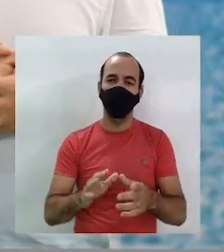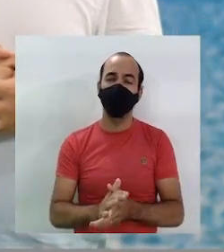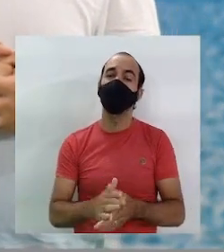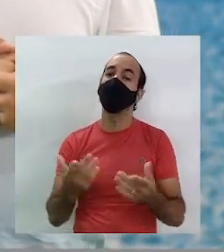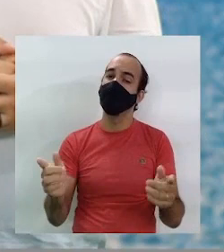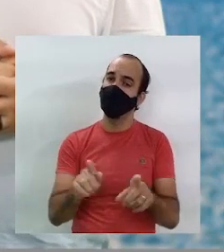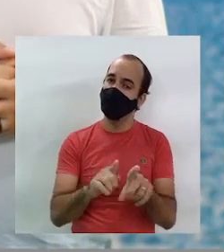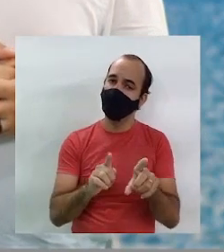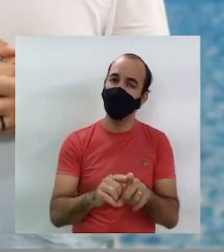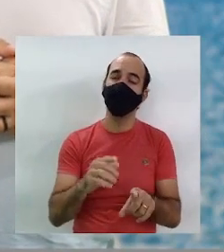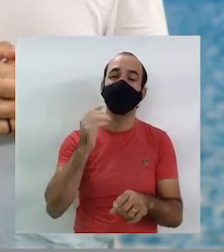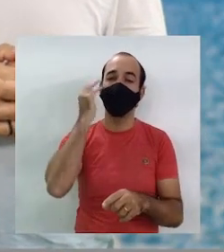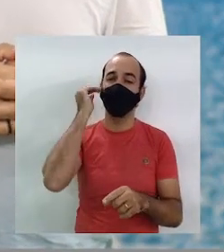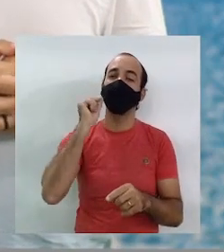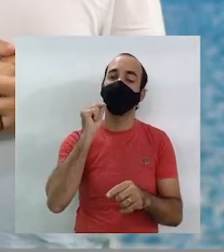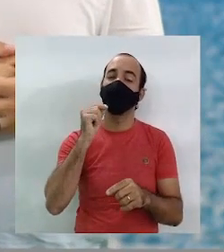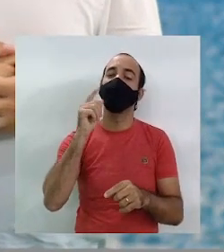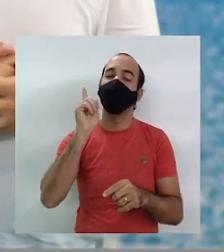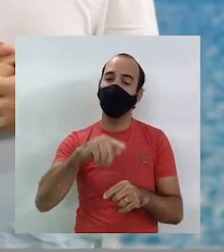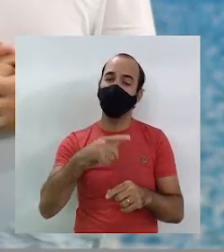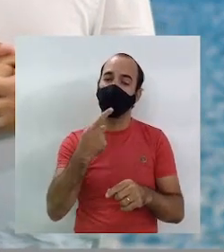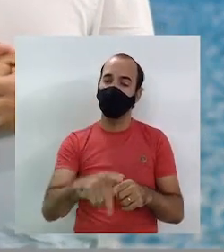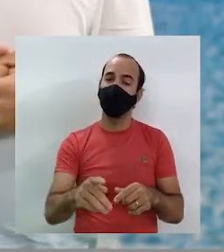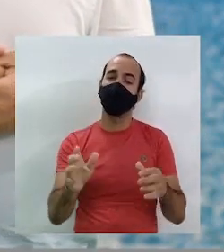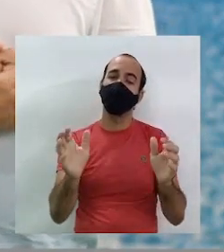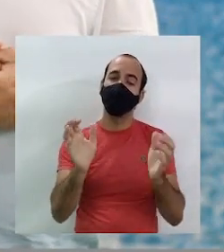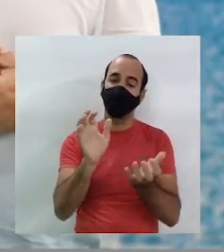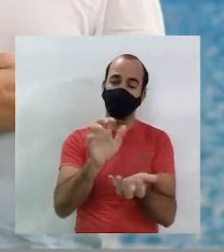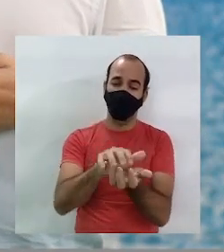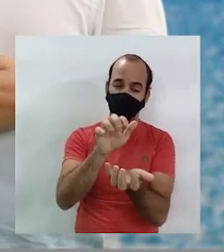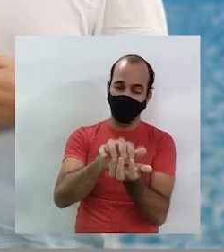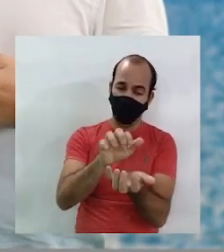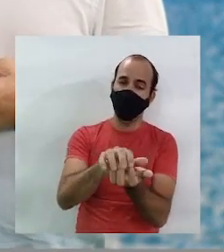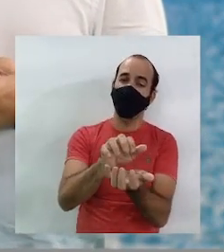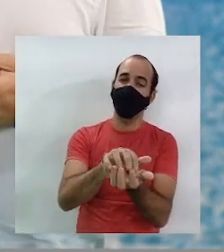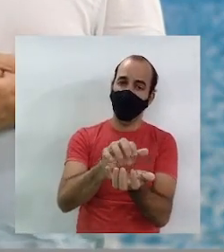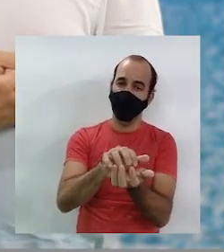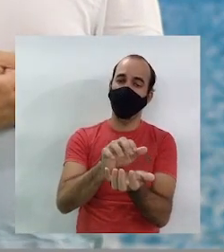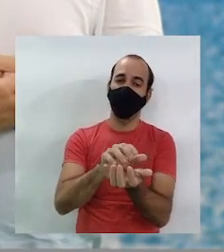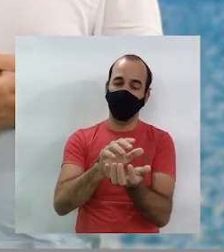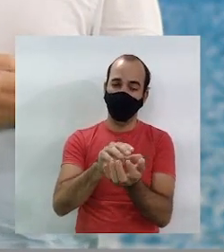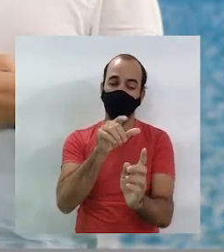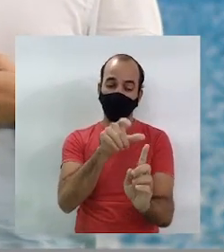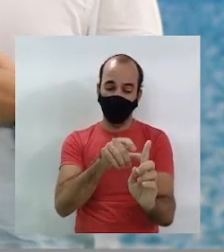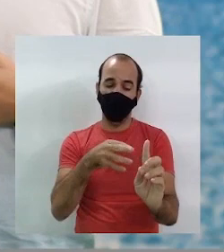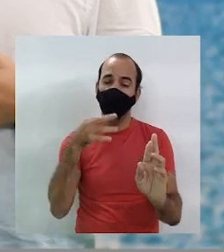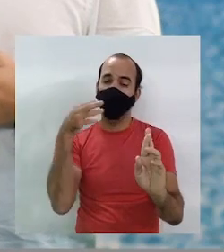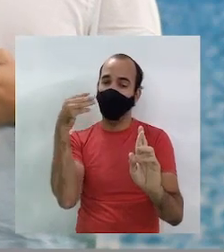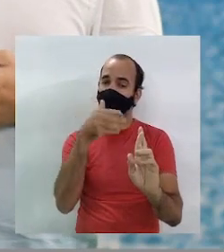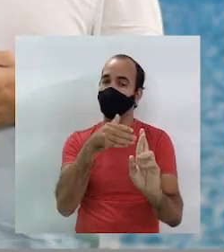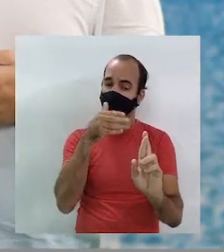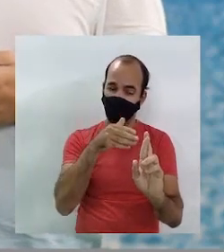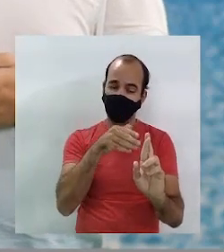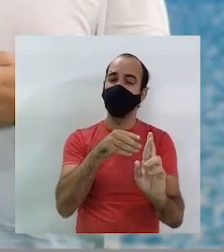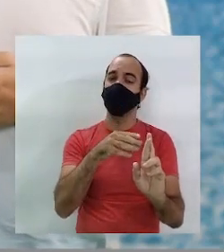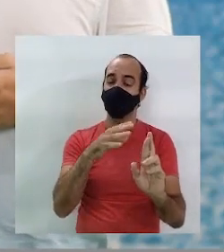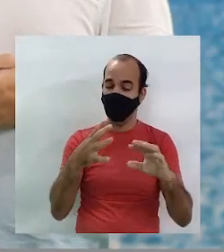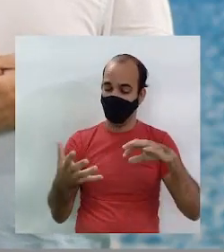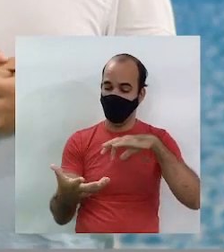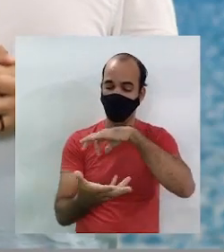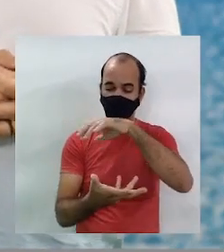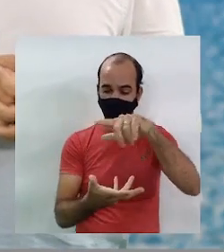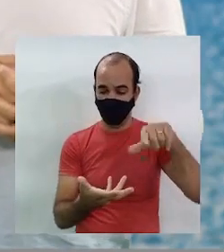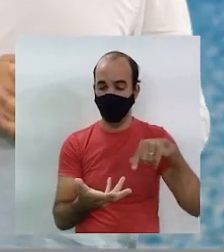estado, em nosso Pernambuco, há um nome tão forte, um nome reconhecido nacionalmente e internacionalmente, como